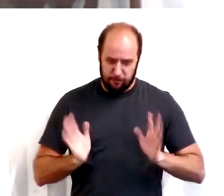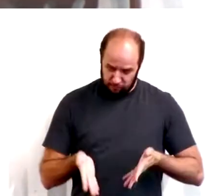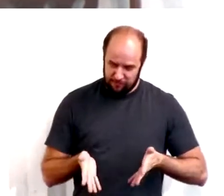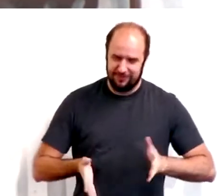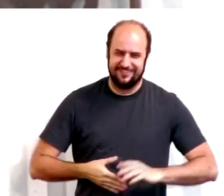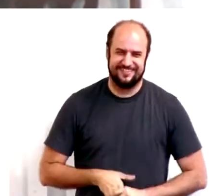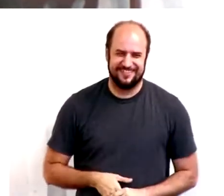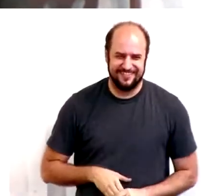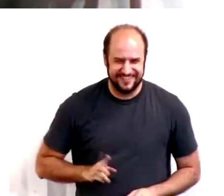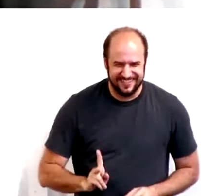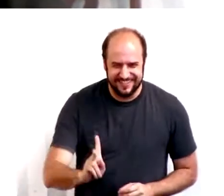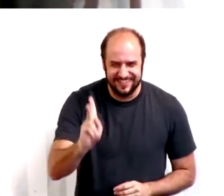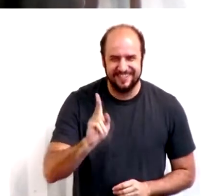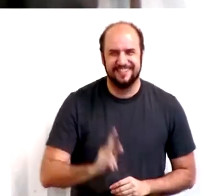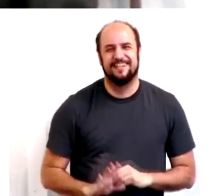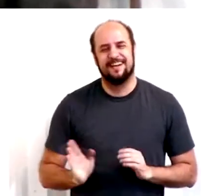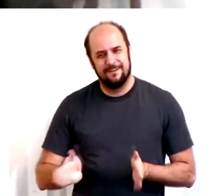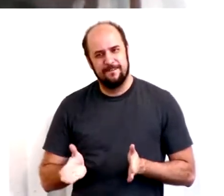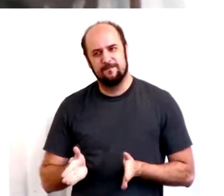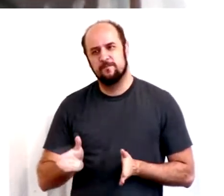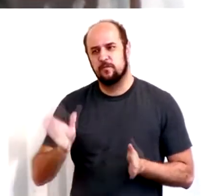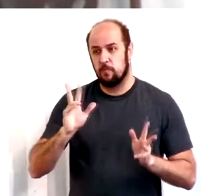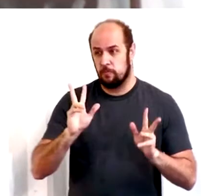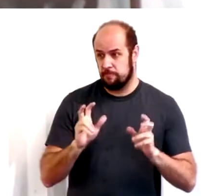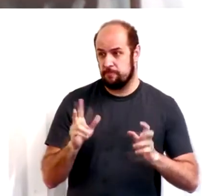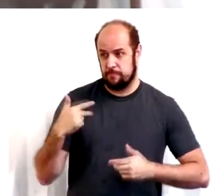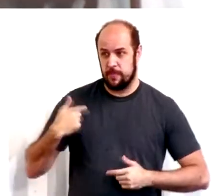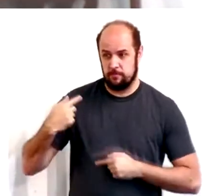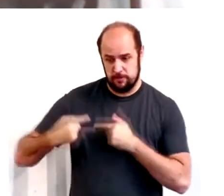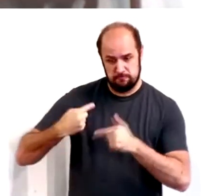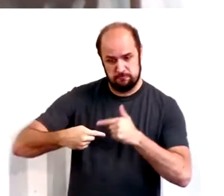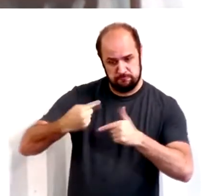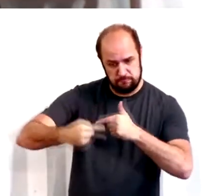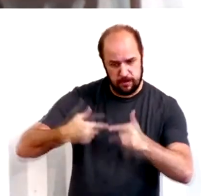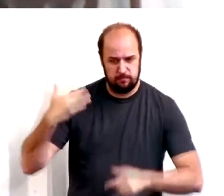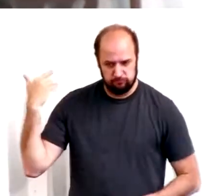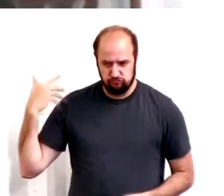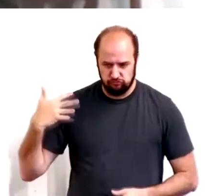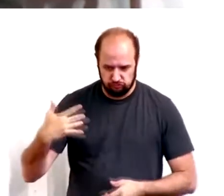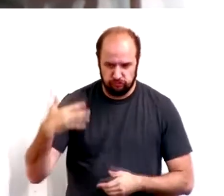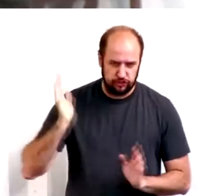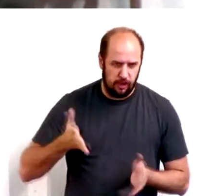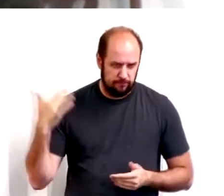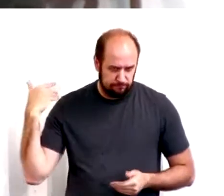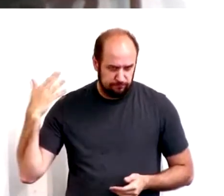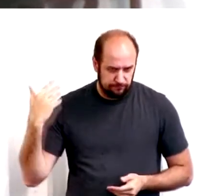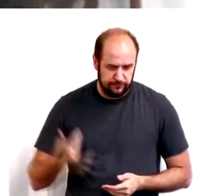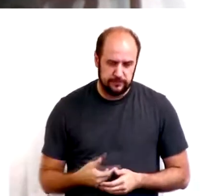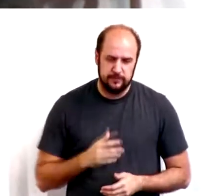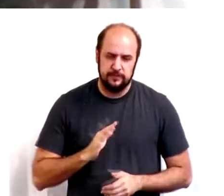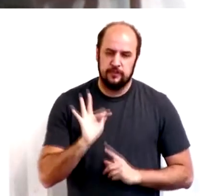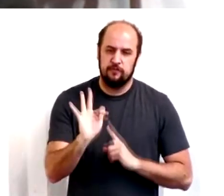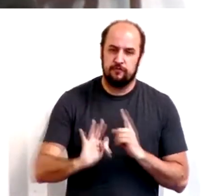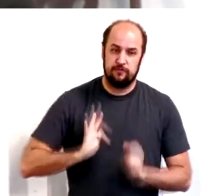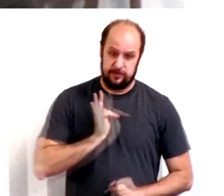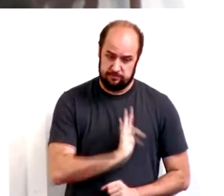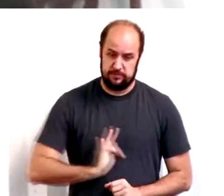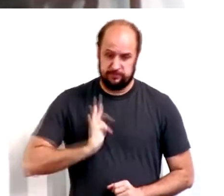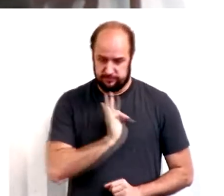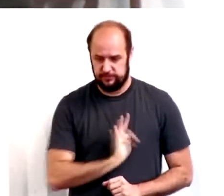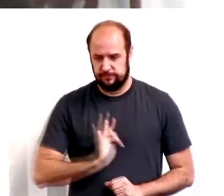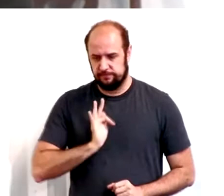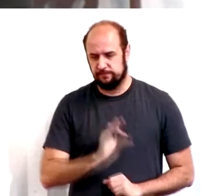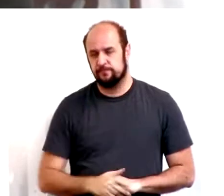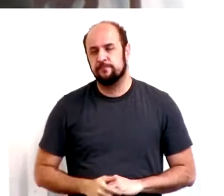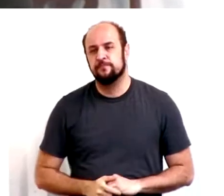vamos continuar então essa sequência que temos trazido de exposições na carta de Paulo aos Filipenses.